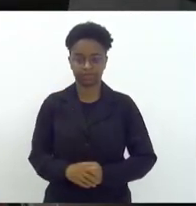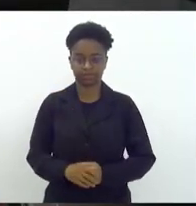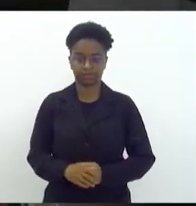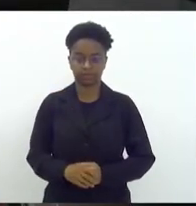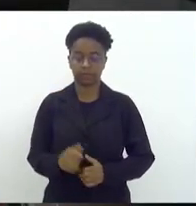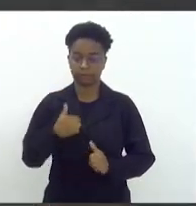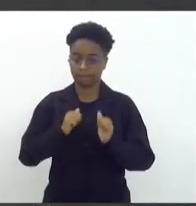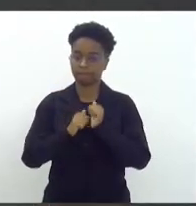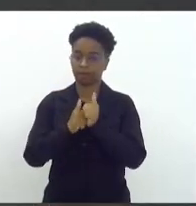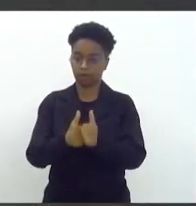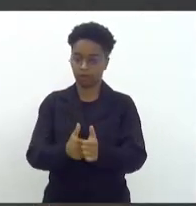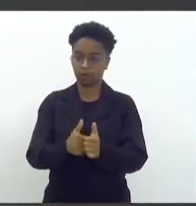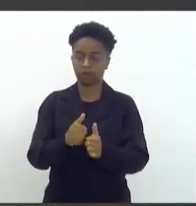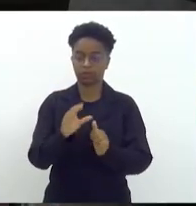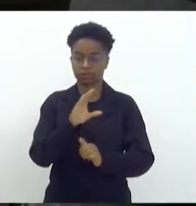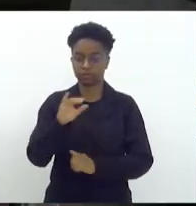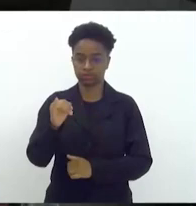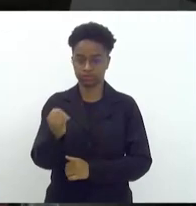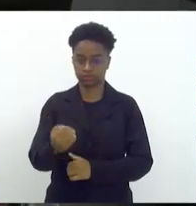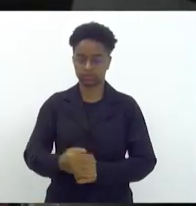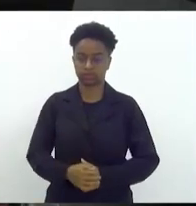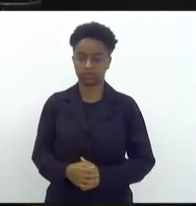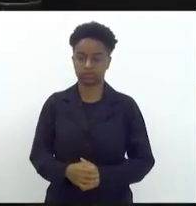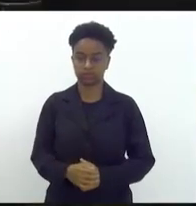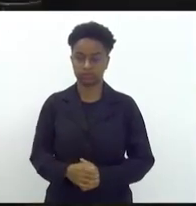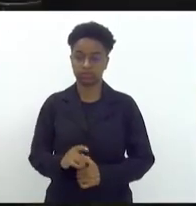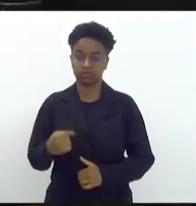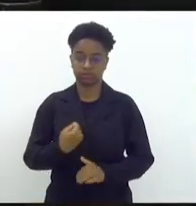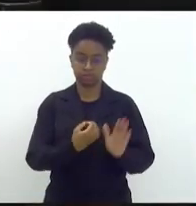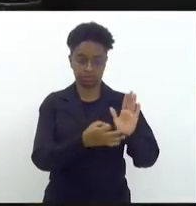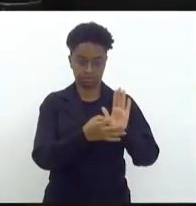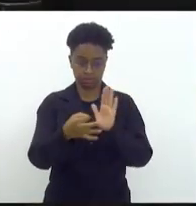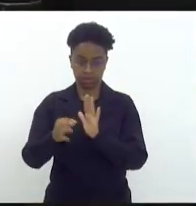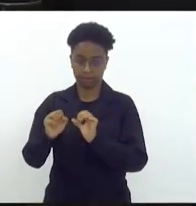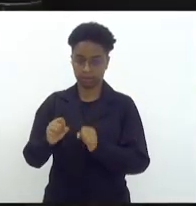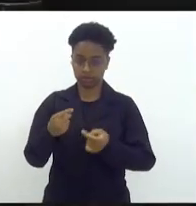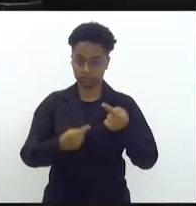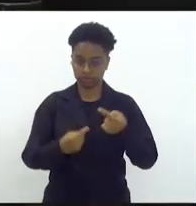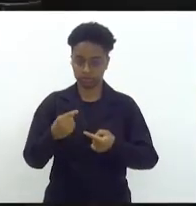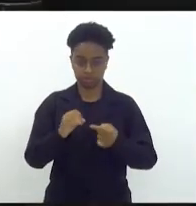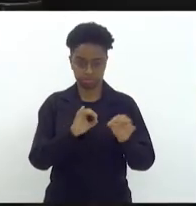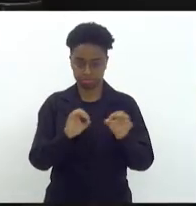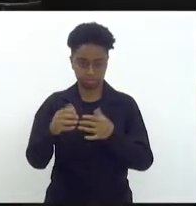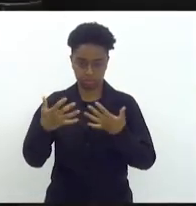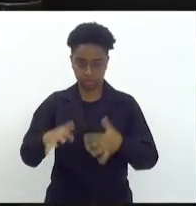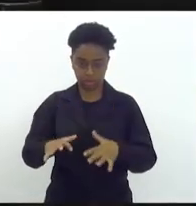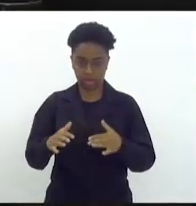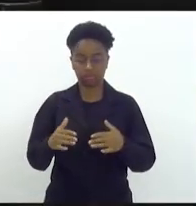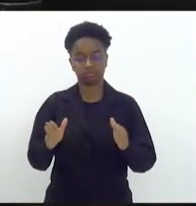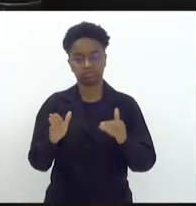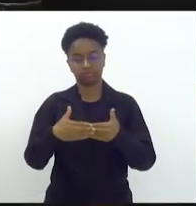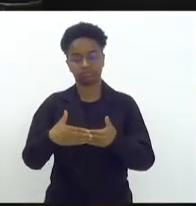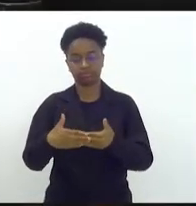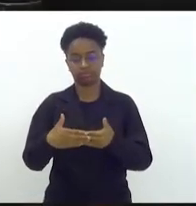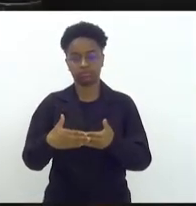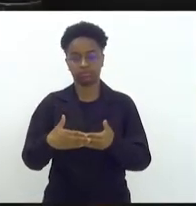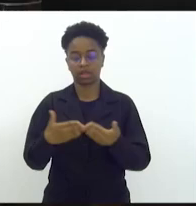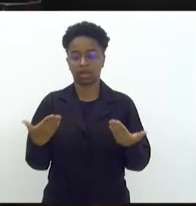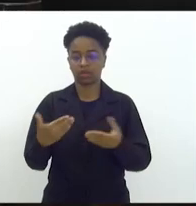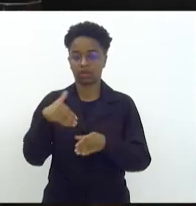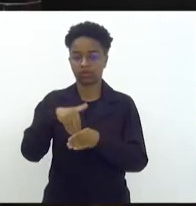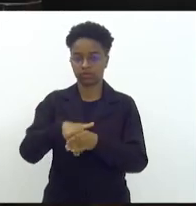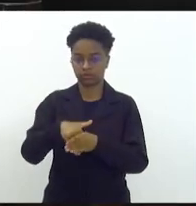Acompanhe a parecer da CCJ. Com os pareceres emitidos em discussão, não havendo quem queira discutir, encerrado a discussão, em